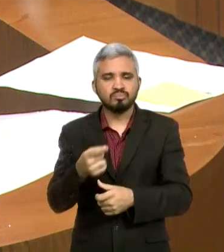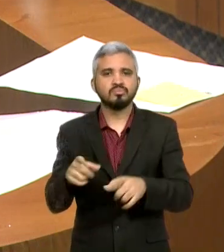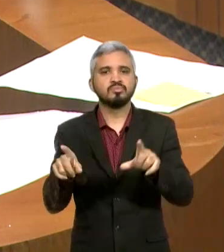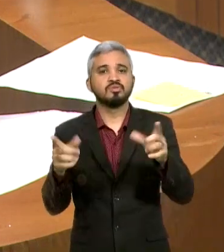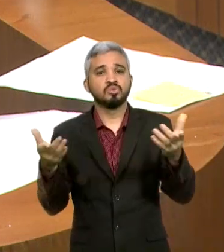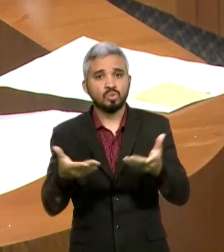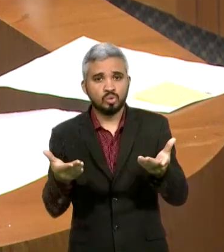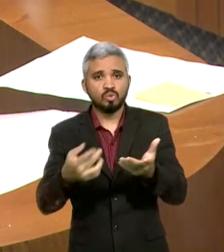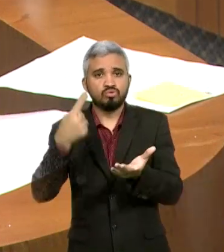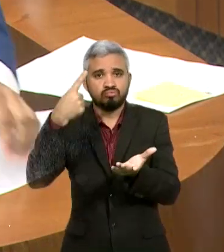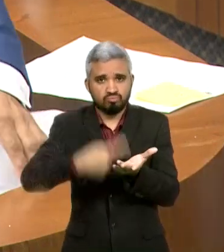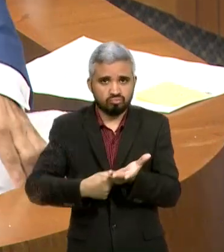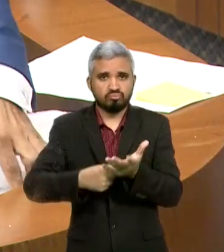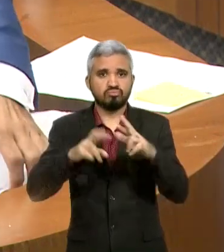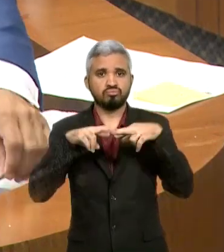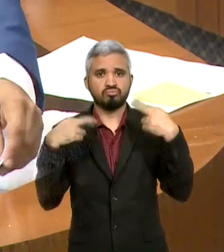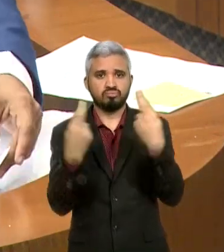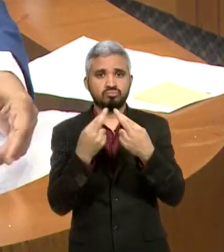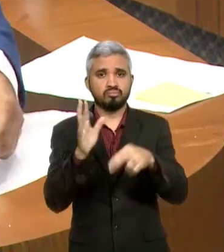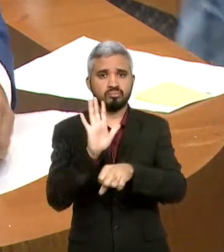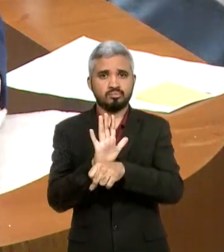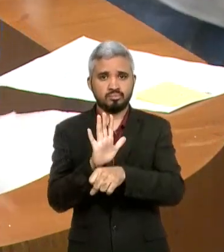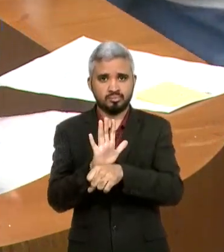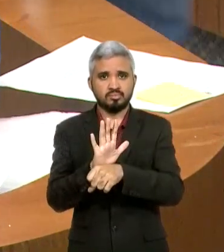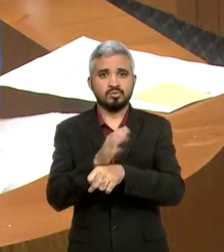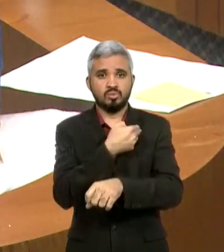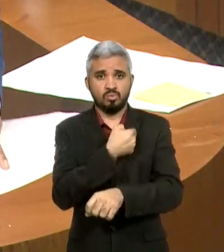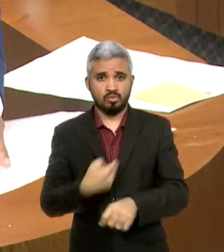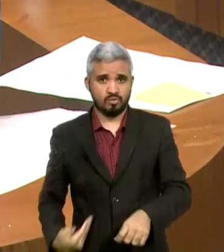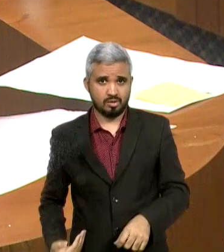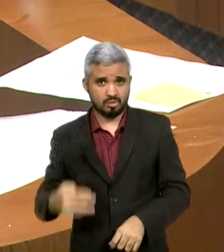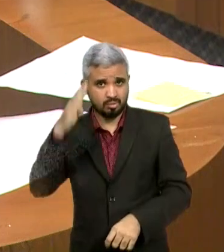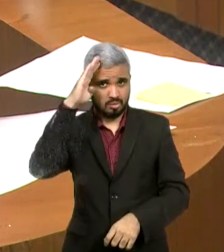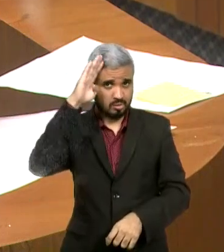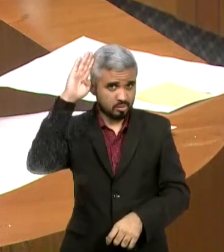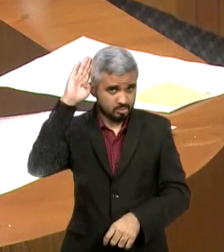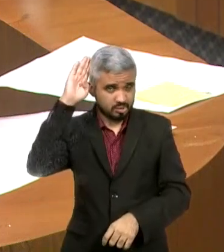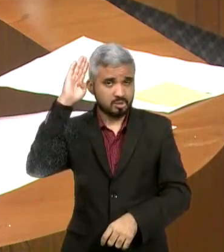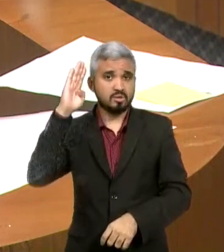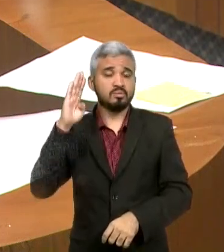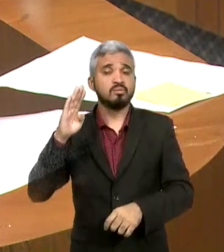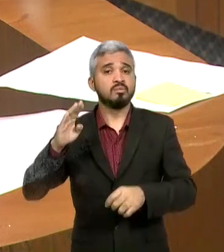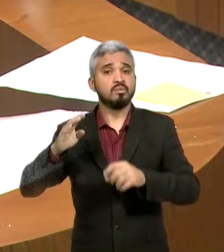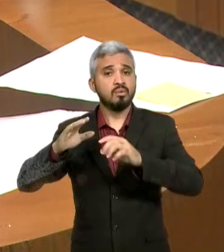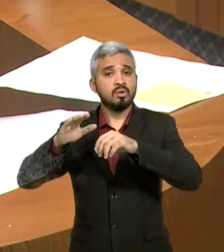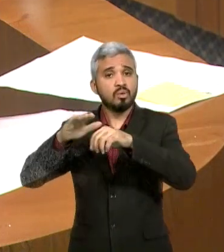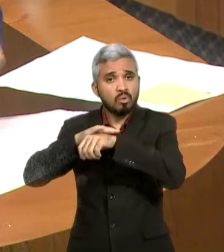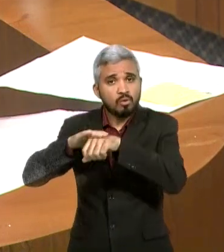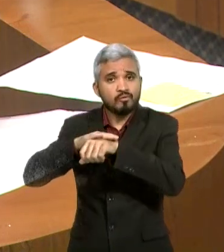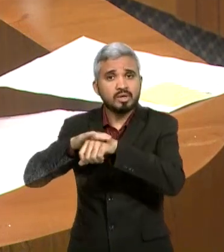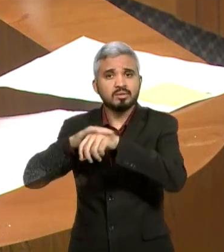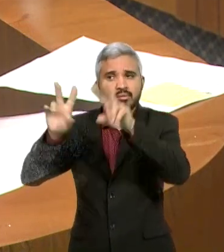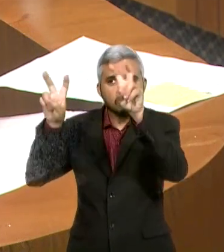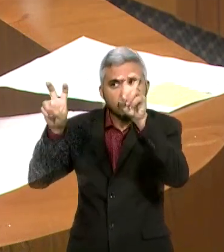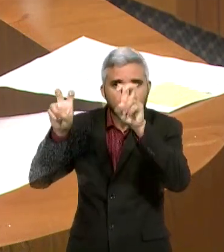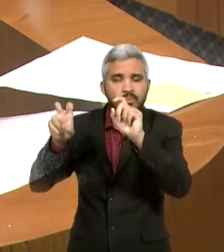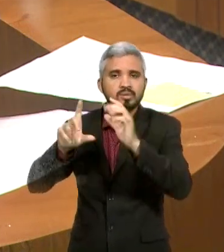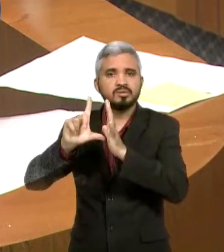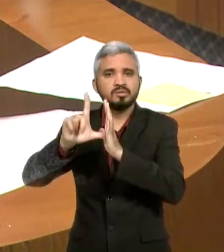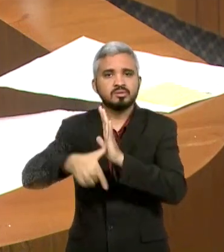vice-governador, secretário de Educação, para tratar dessas pautas de salários atrasados de prestadores de